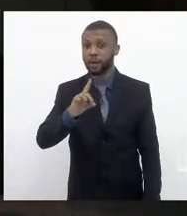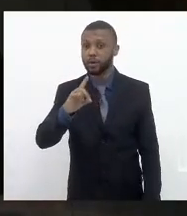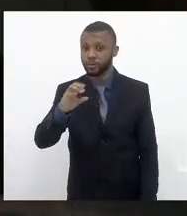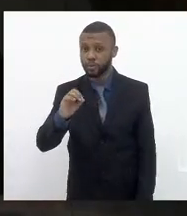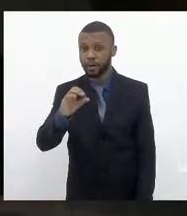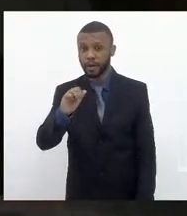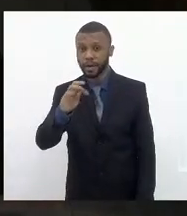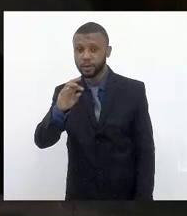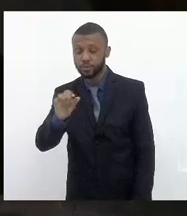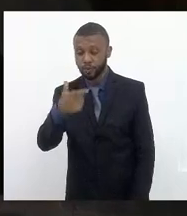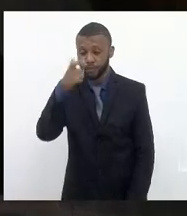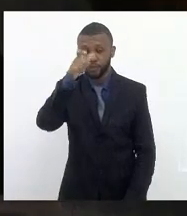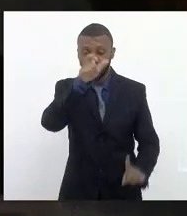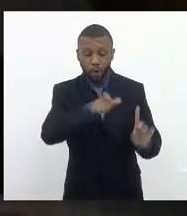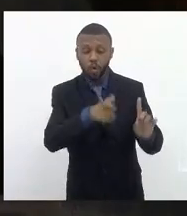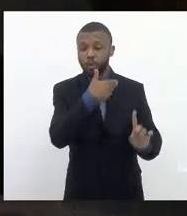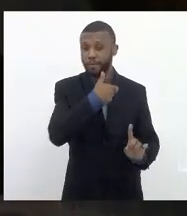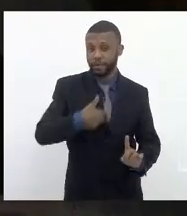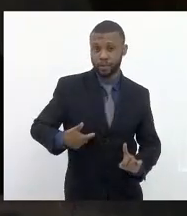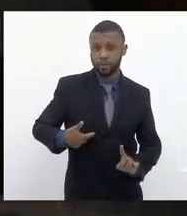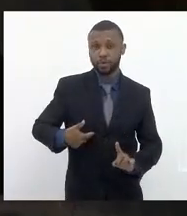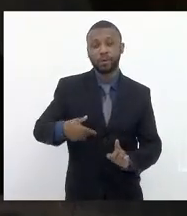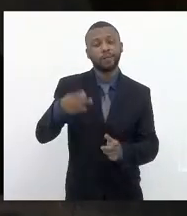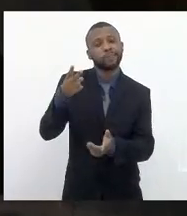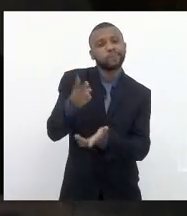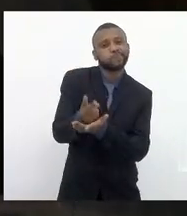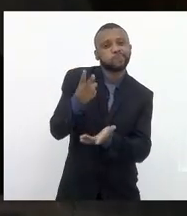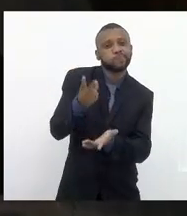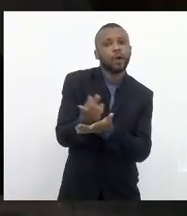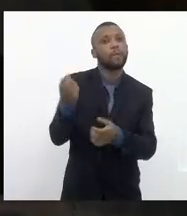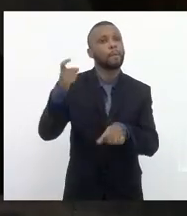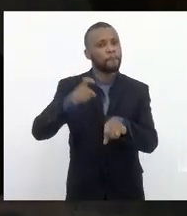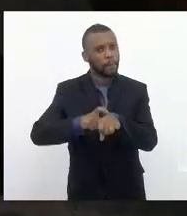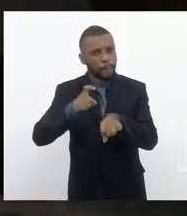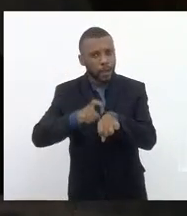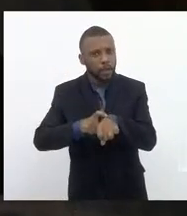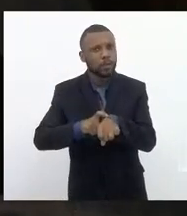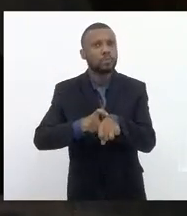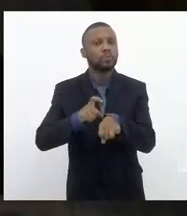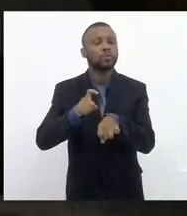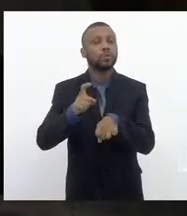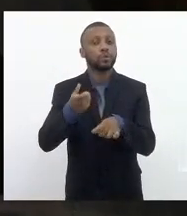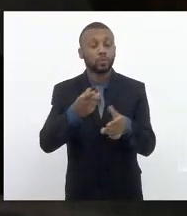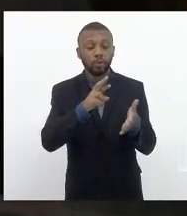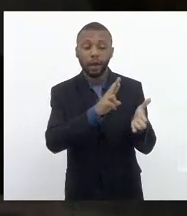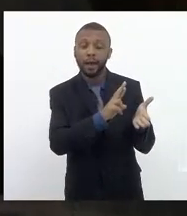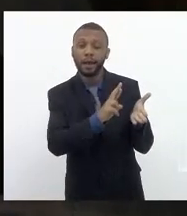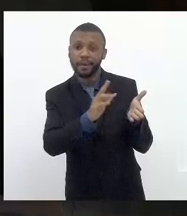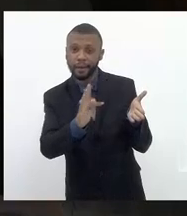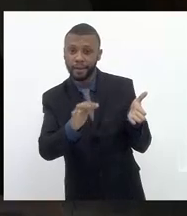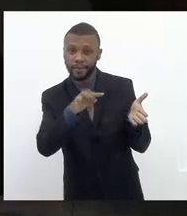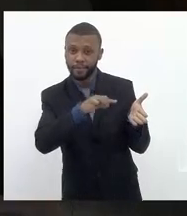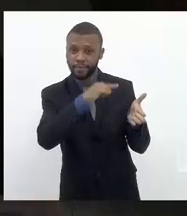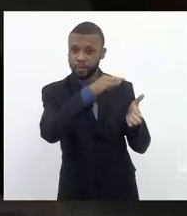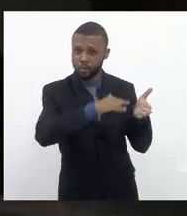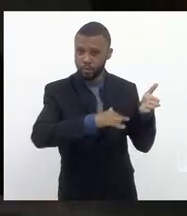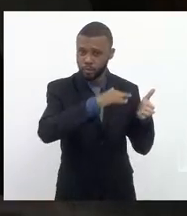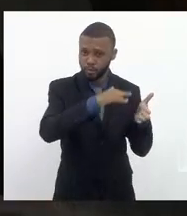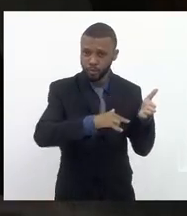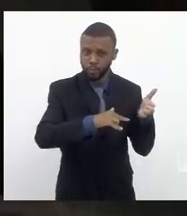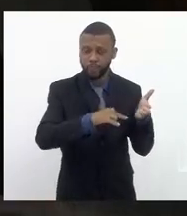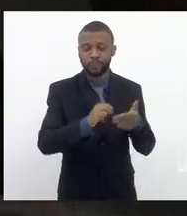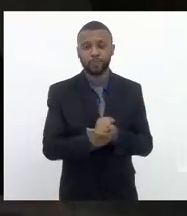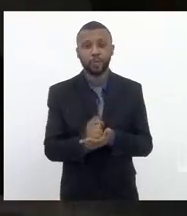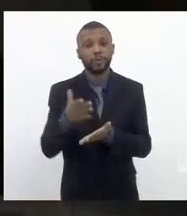foi o governador Cláudio Castro no mesmo instante do regime de recuperação fiscal e foi o